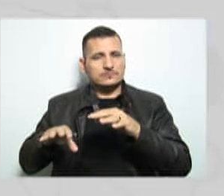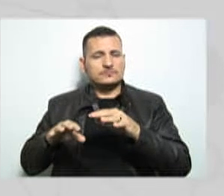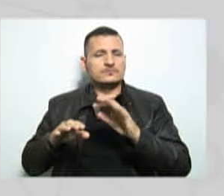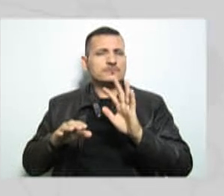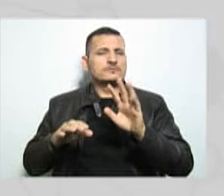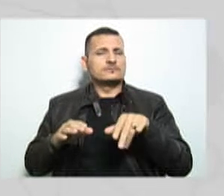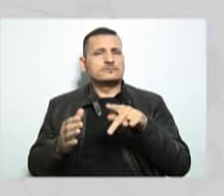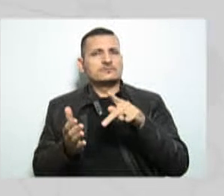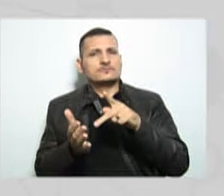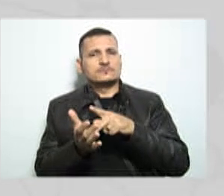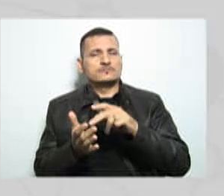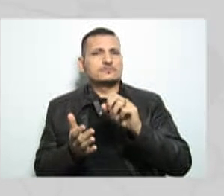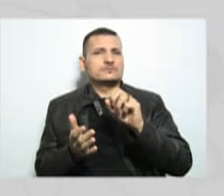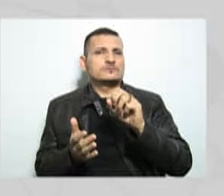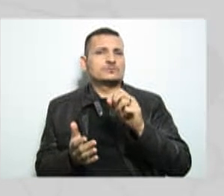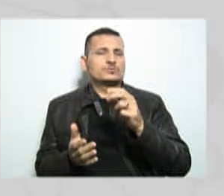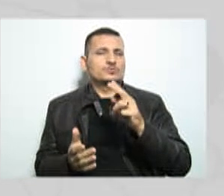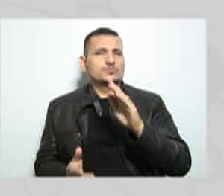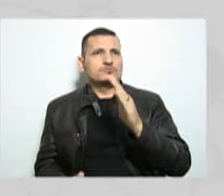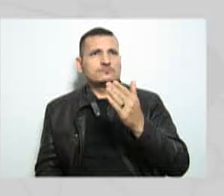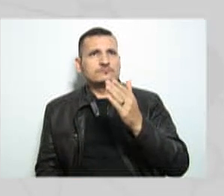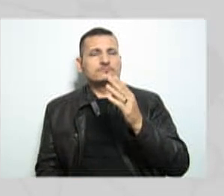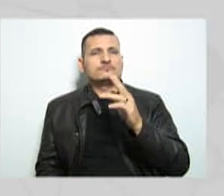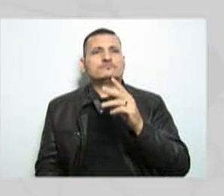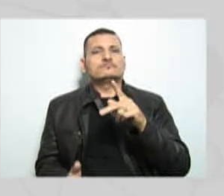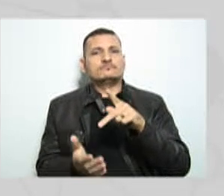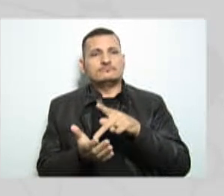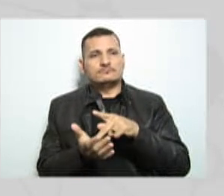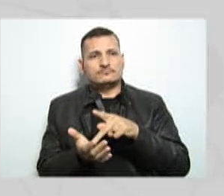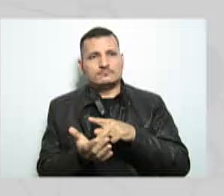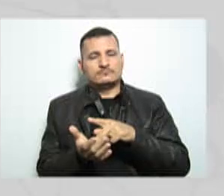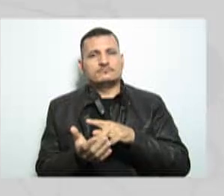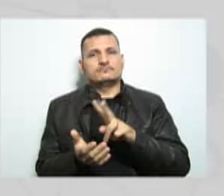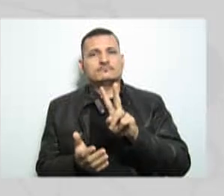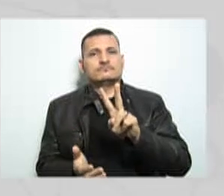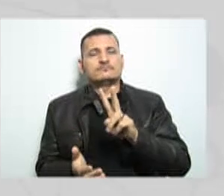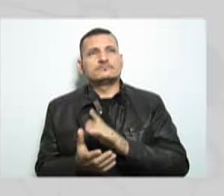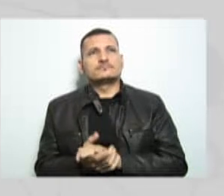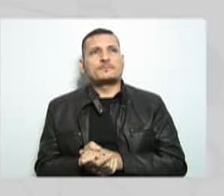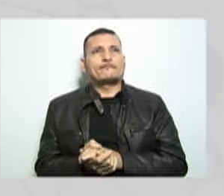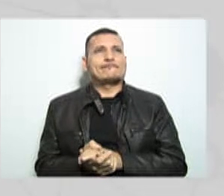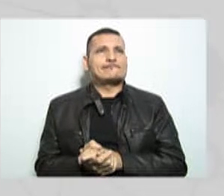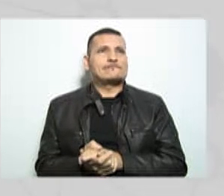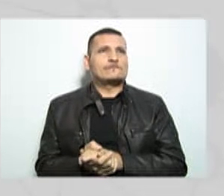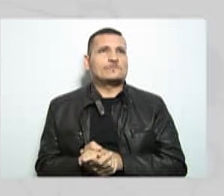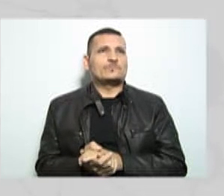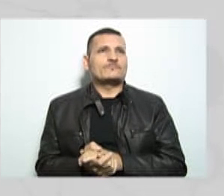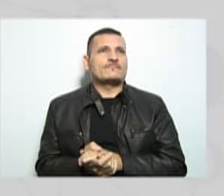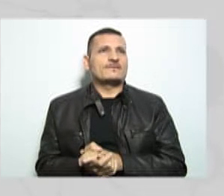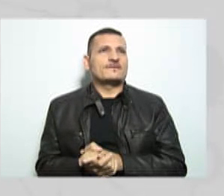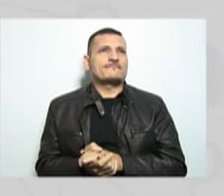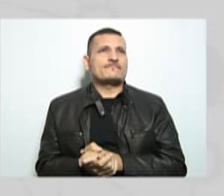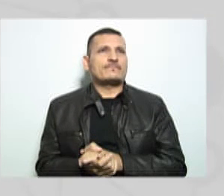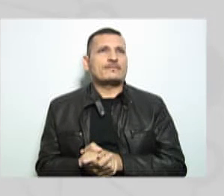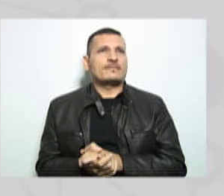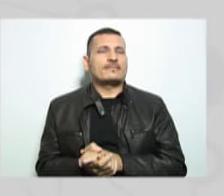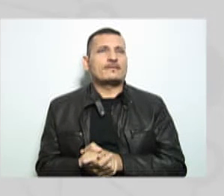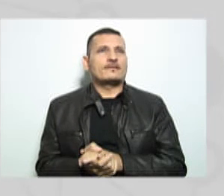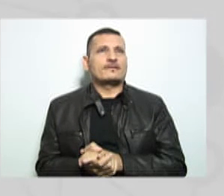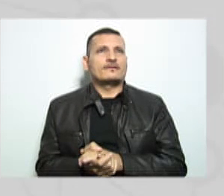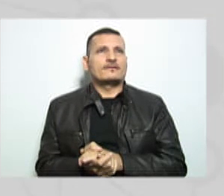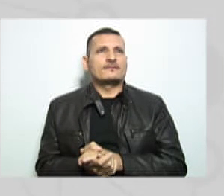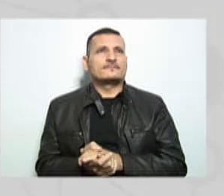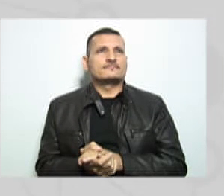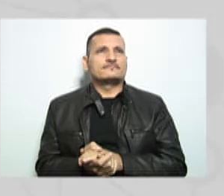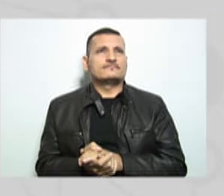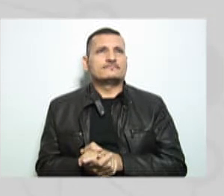verdadeiro ou falso? Verdadeiro, certo? a